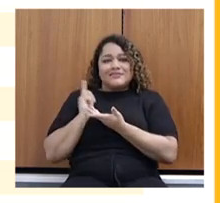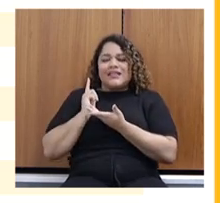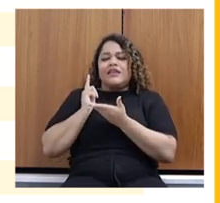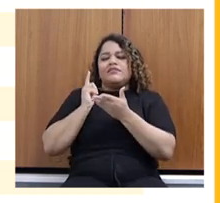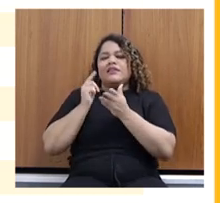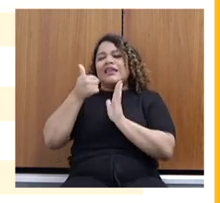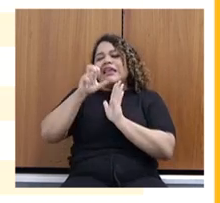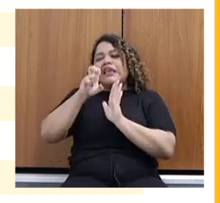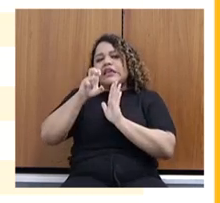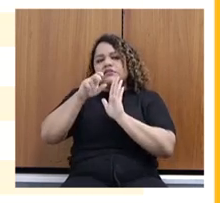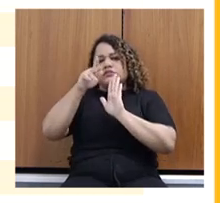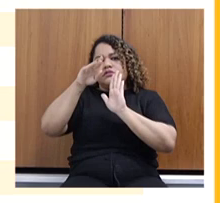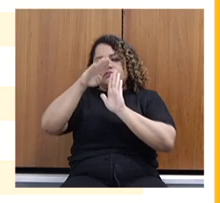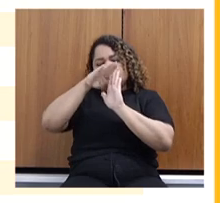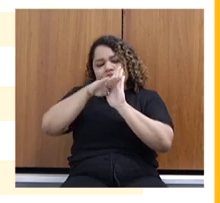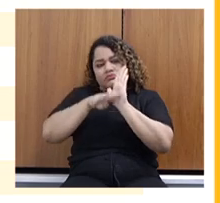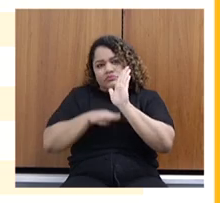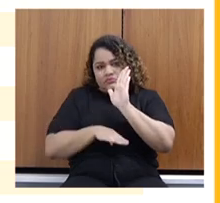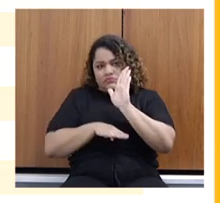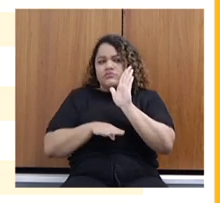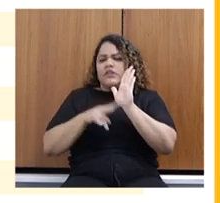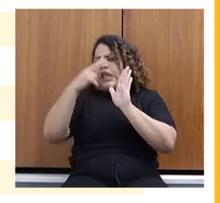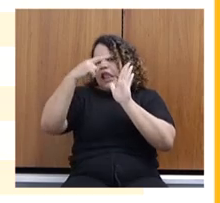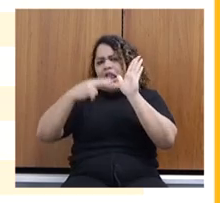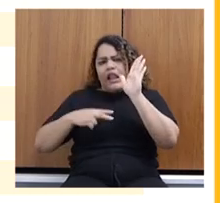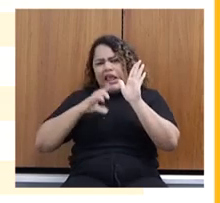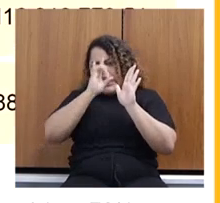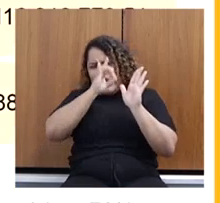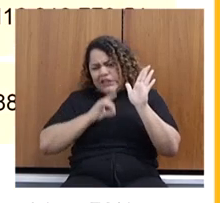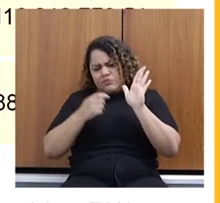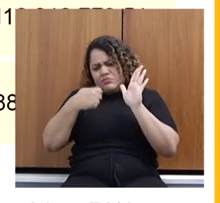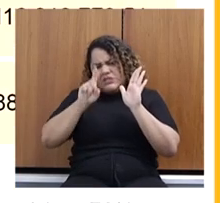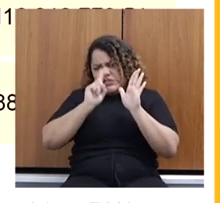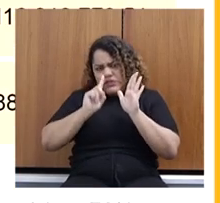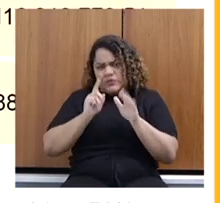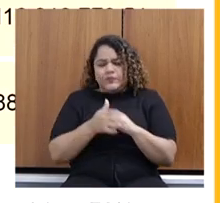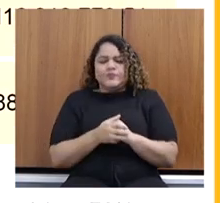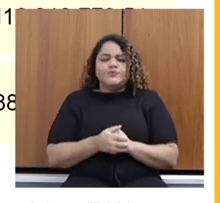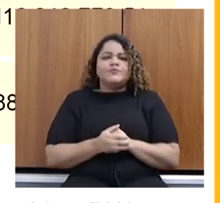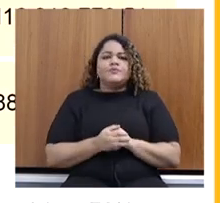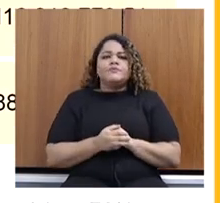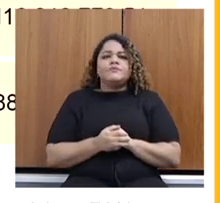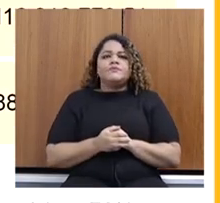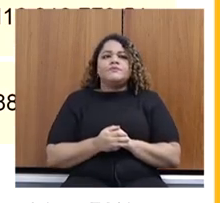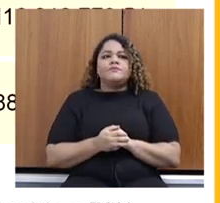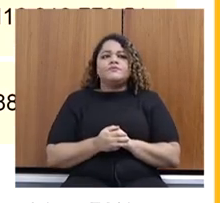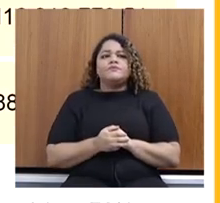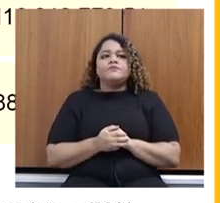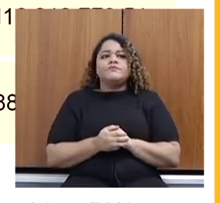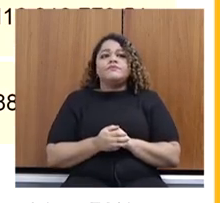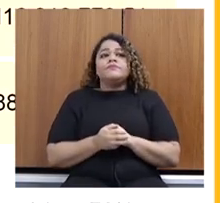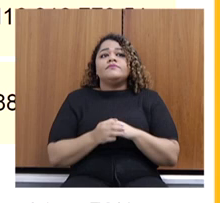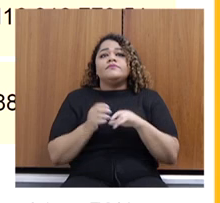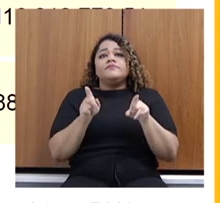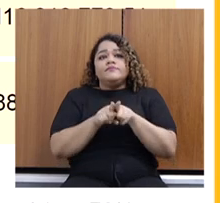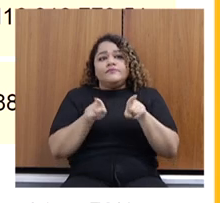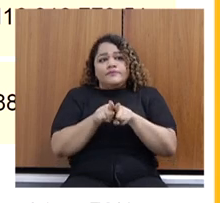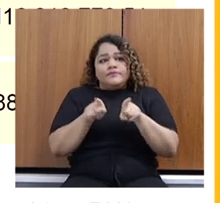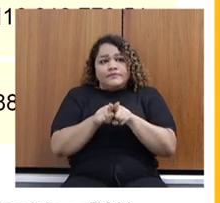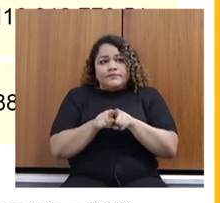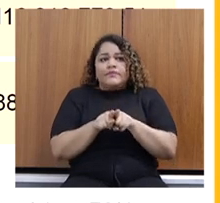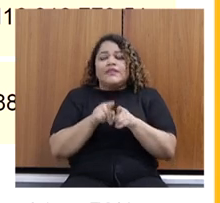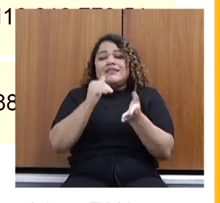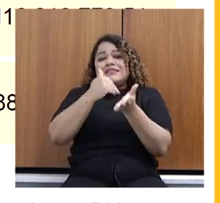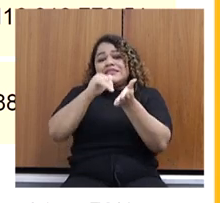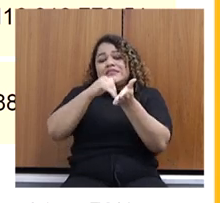vou ler cada um deles, podemos passar os slides. Um outro ponto que a Secretaria de Governo